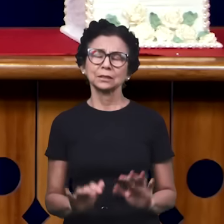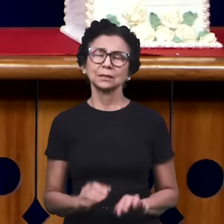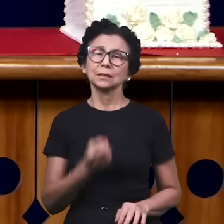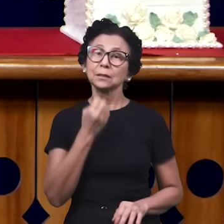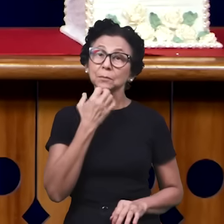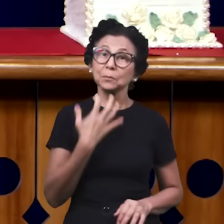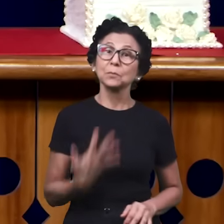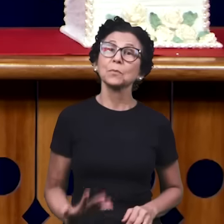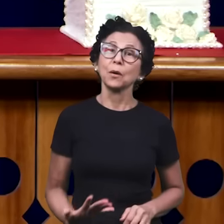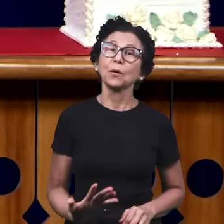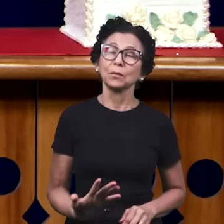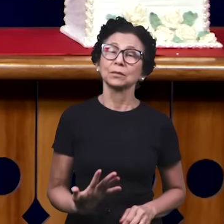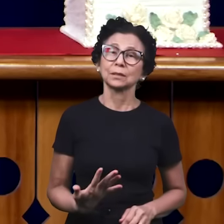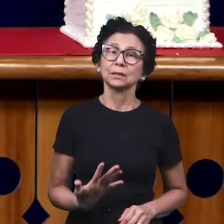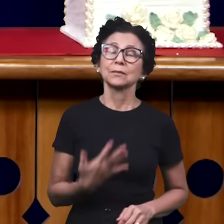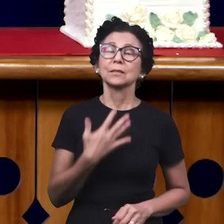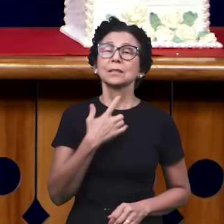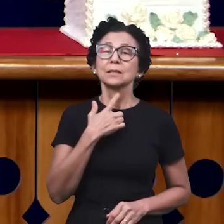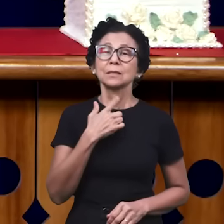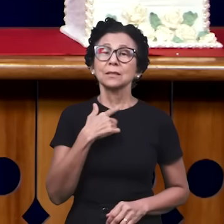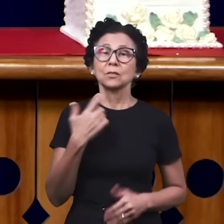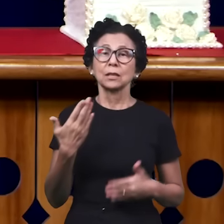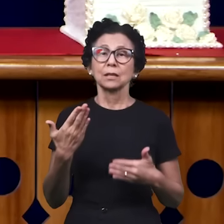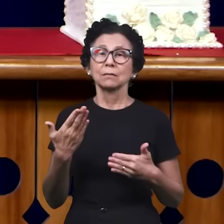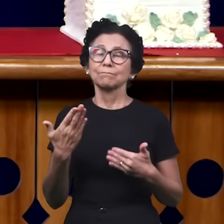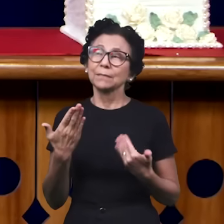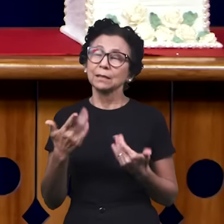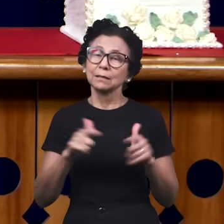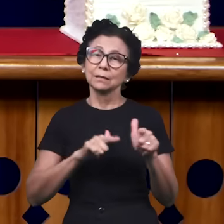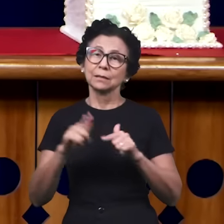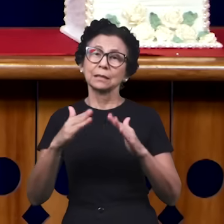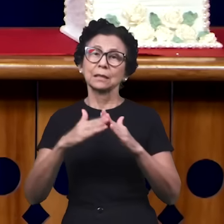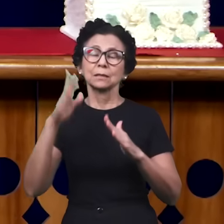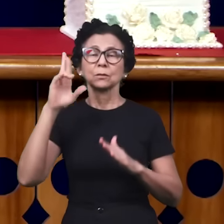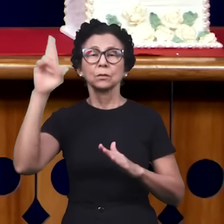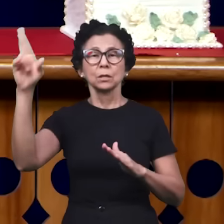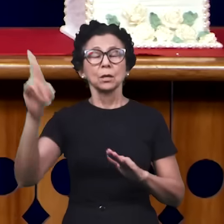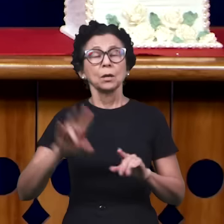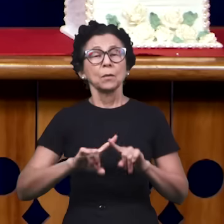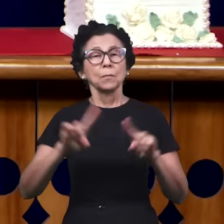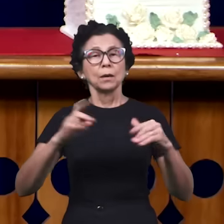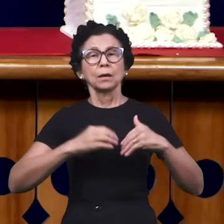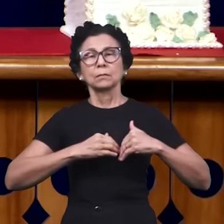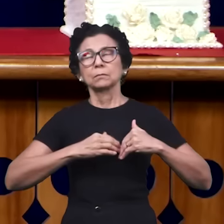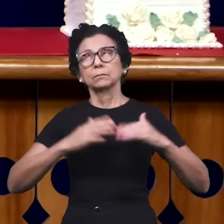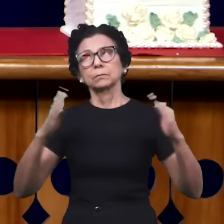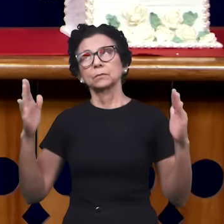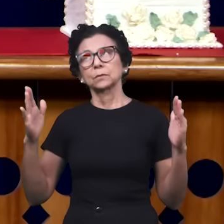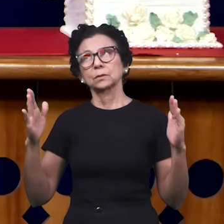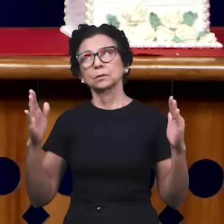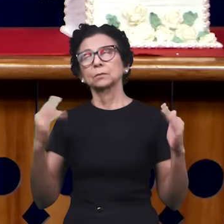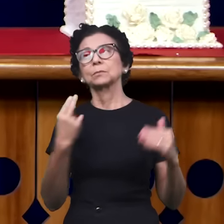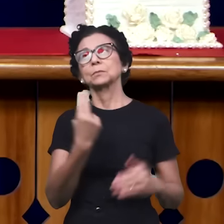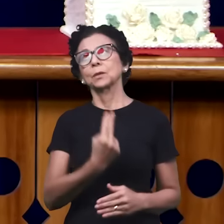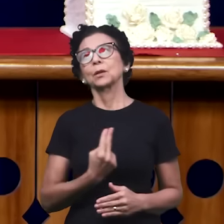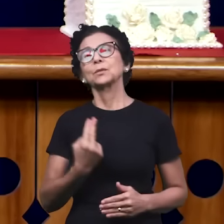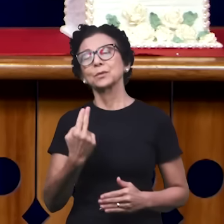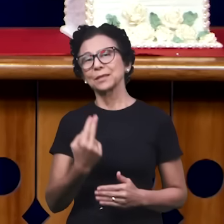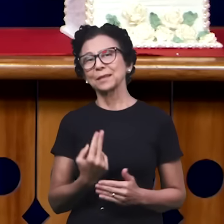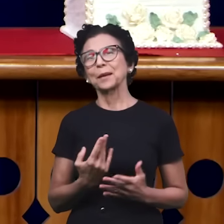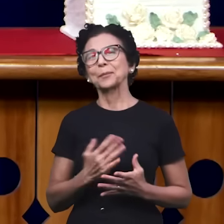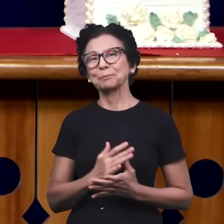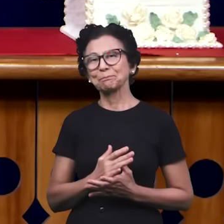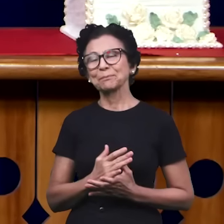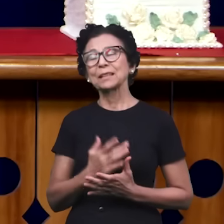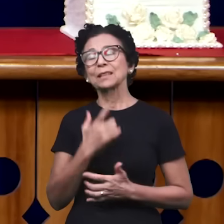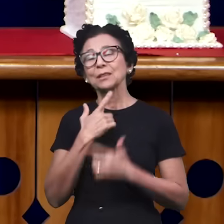tenhamos esses desejos de servir ao Senhor, mas nós temos que nos colocarmos à disposição do Senhor, para que Ele faça de nós